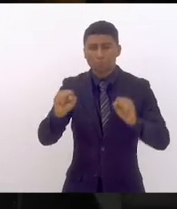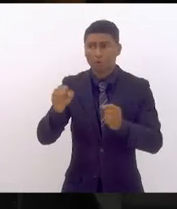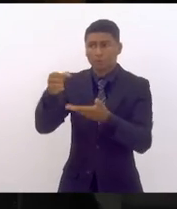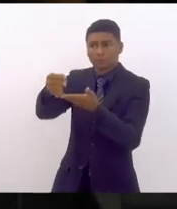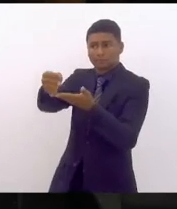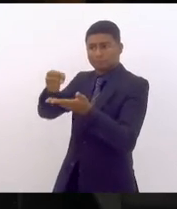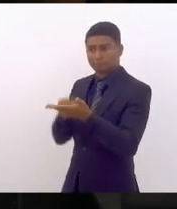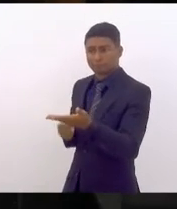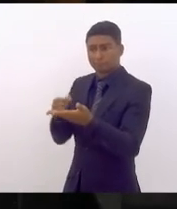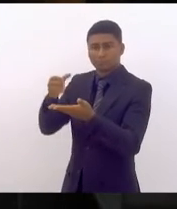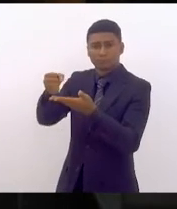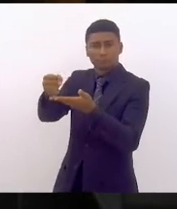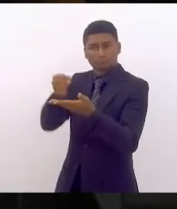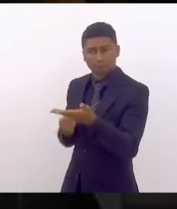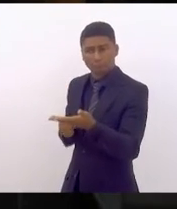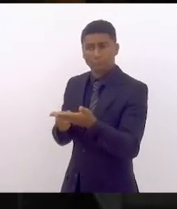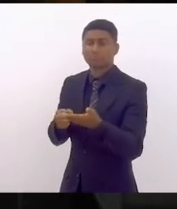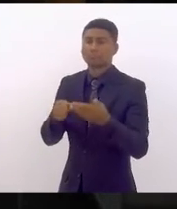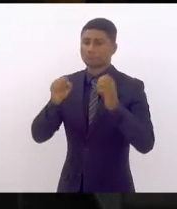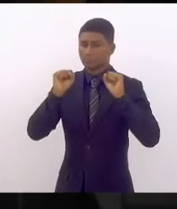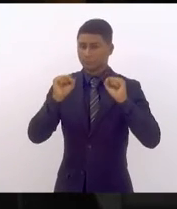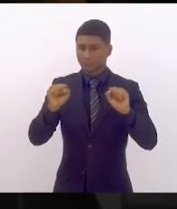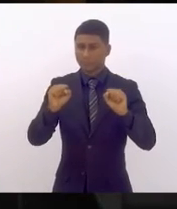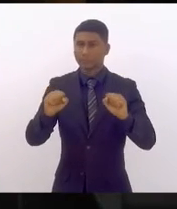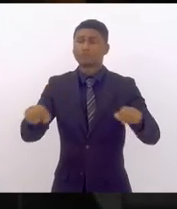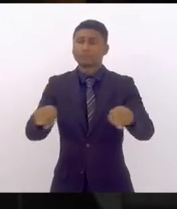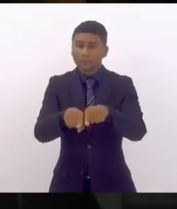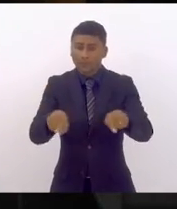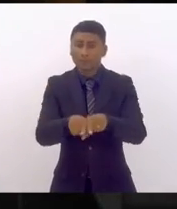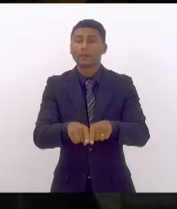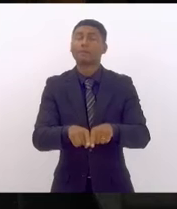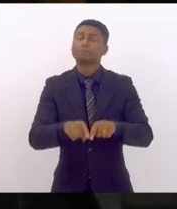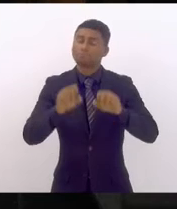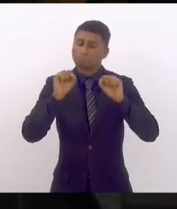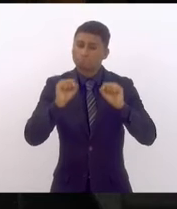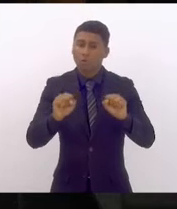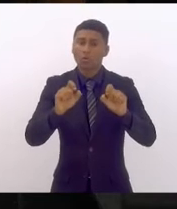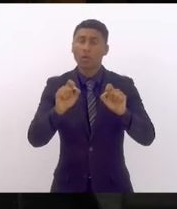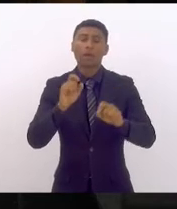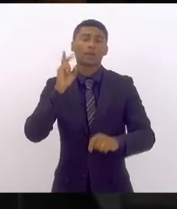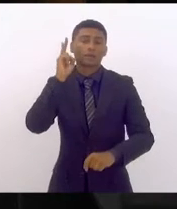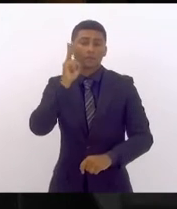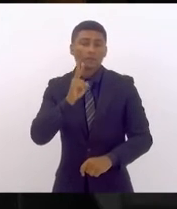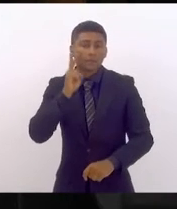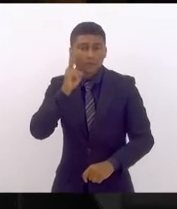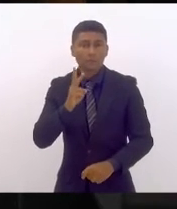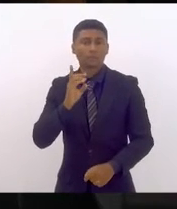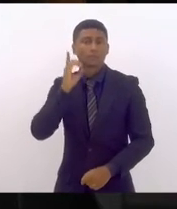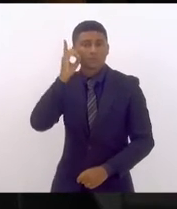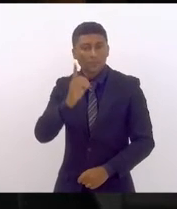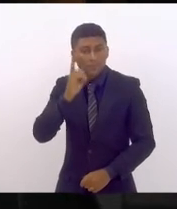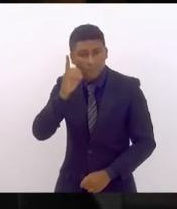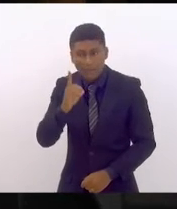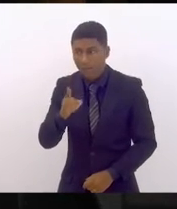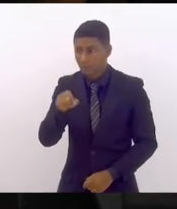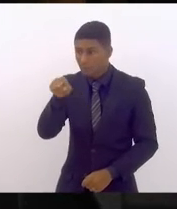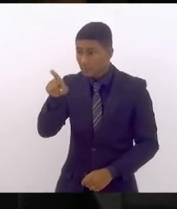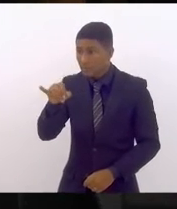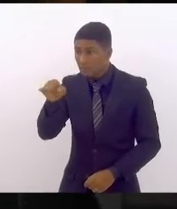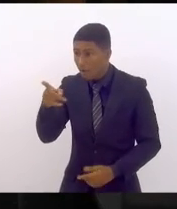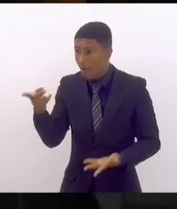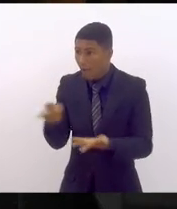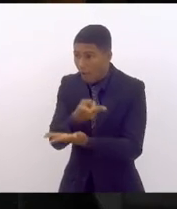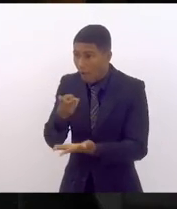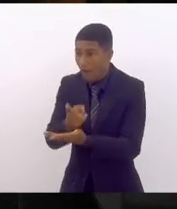parlamentares o processo de cassação de Mandato evidentemente respeitando todo